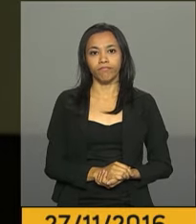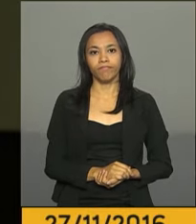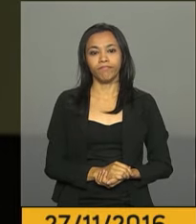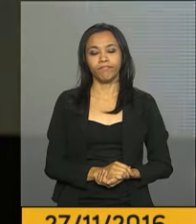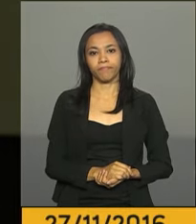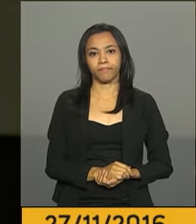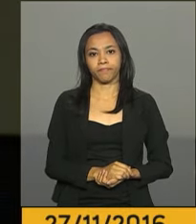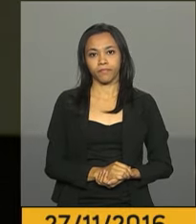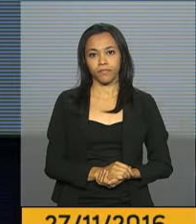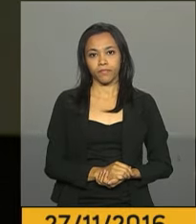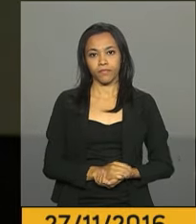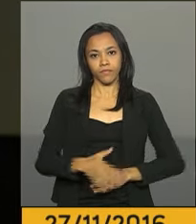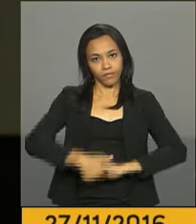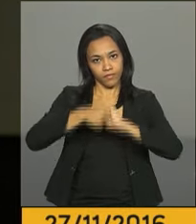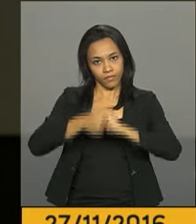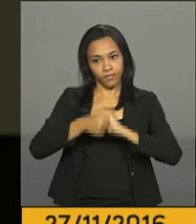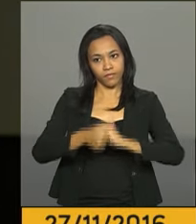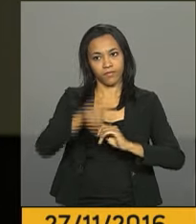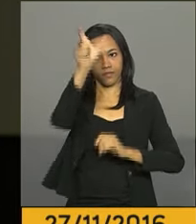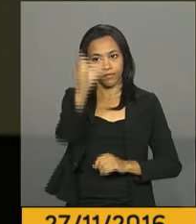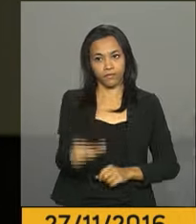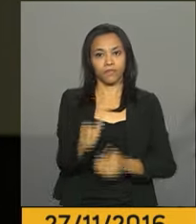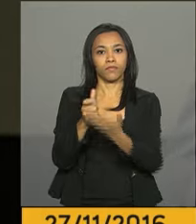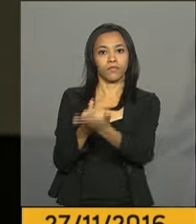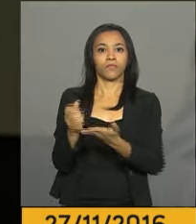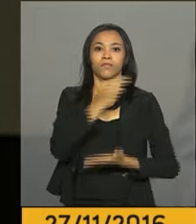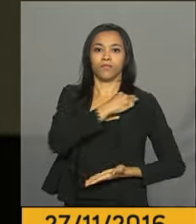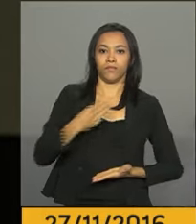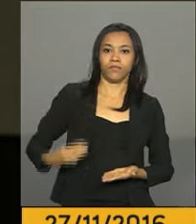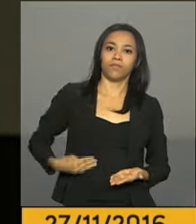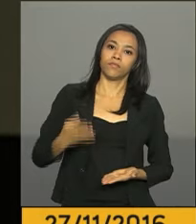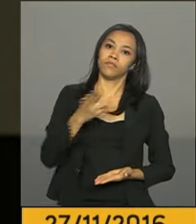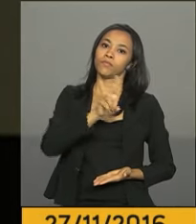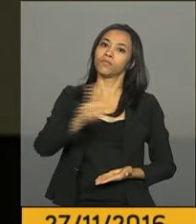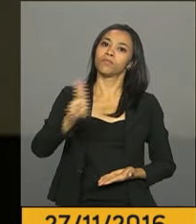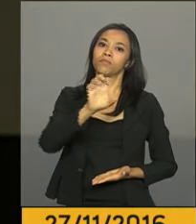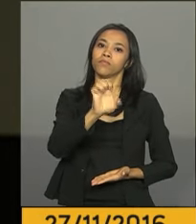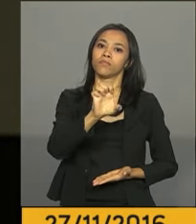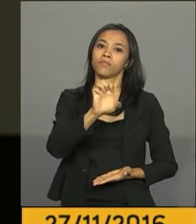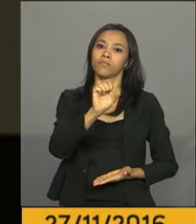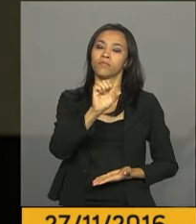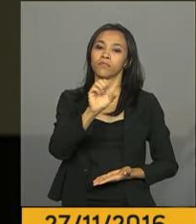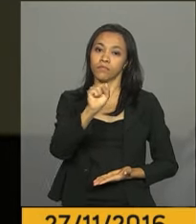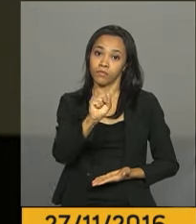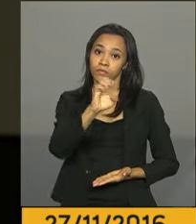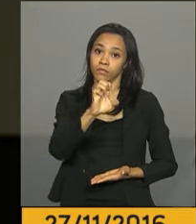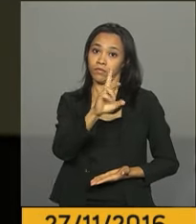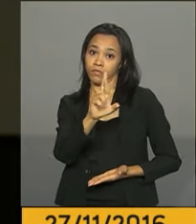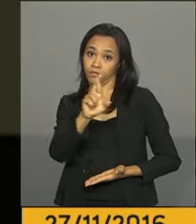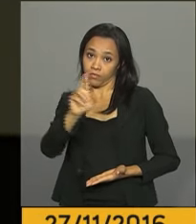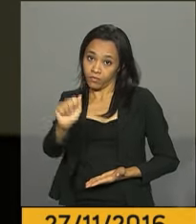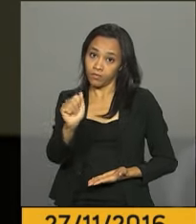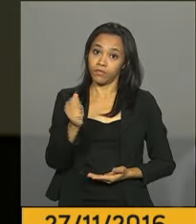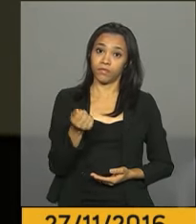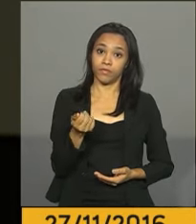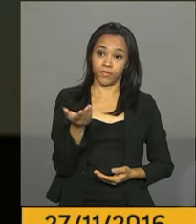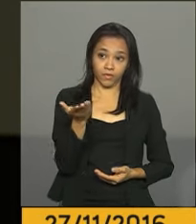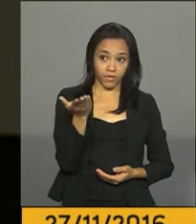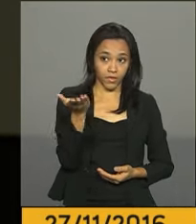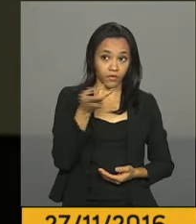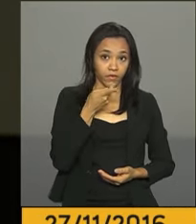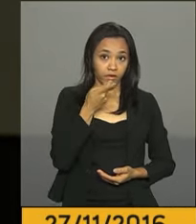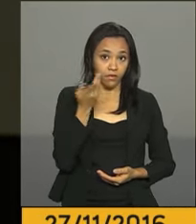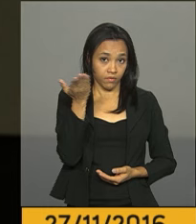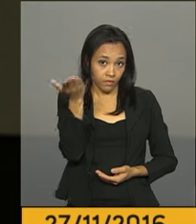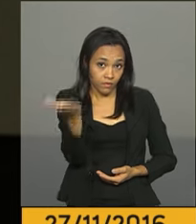saudar o ministro José Serra e a ele também lançar um